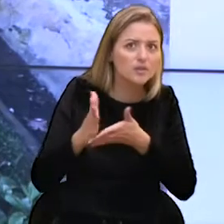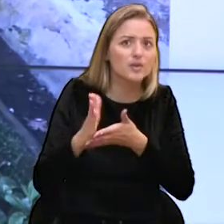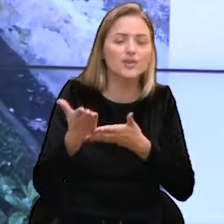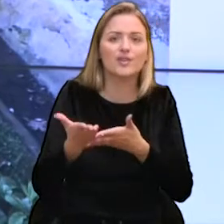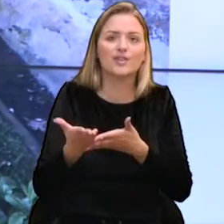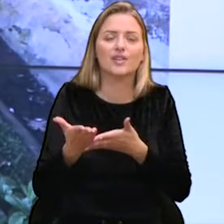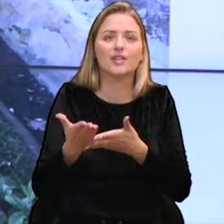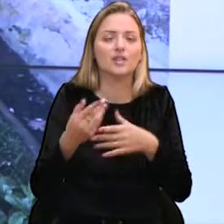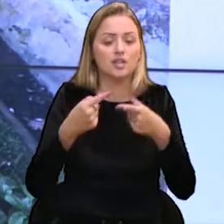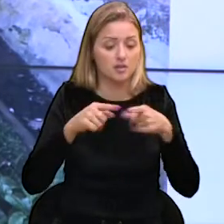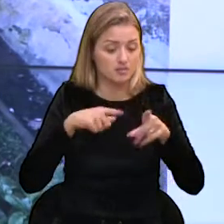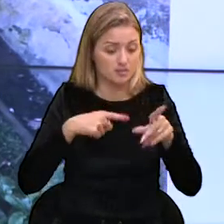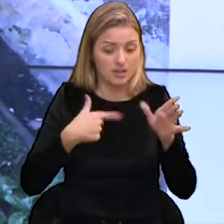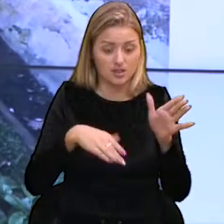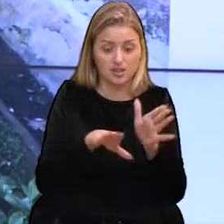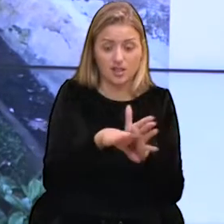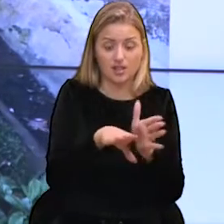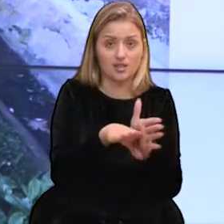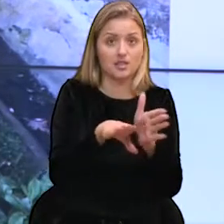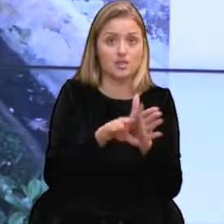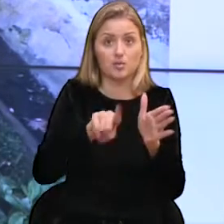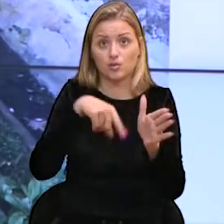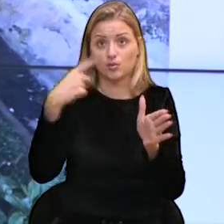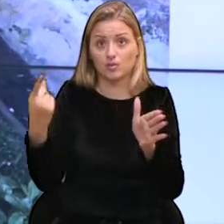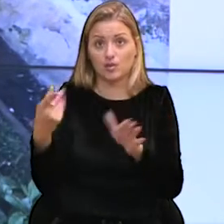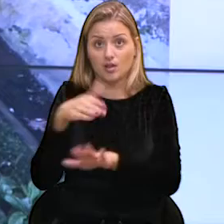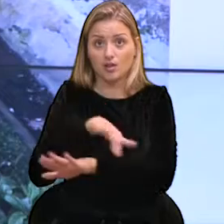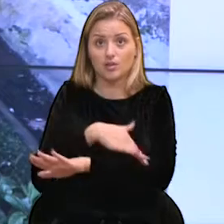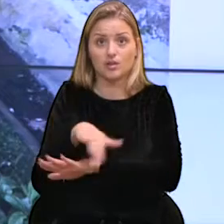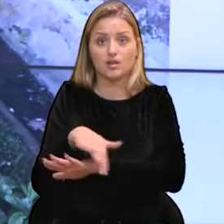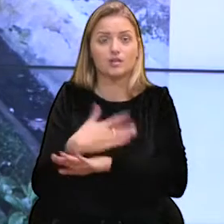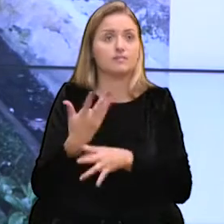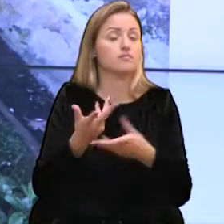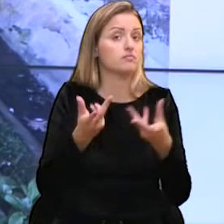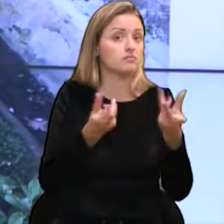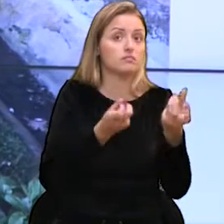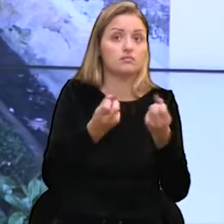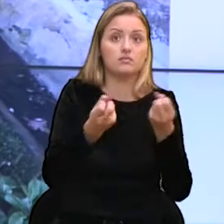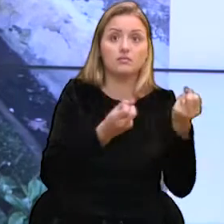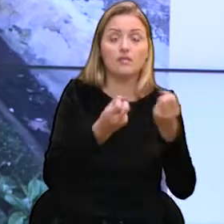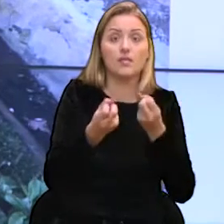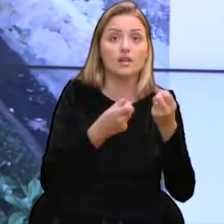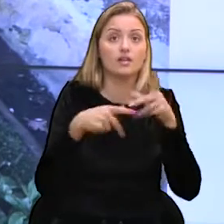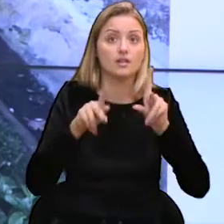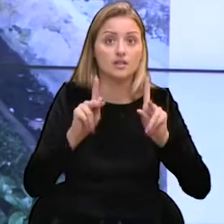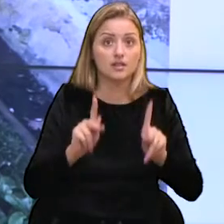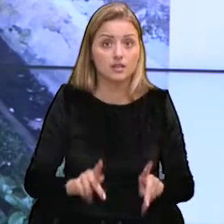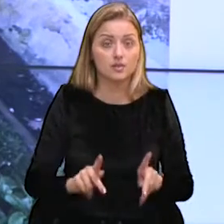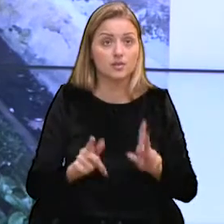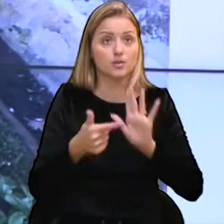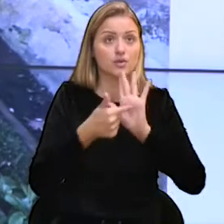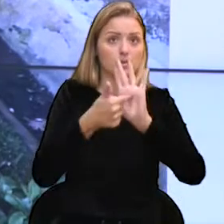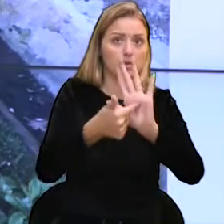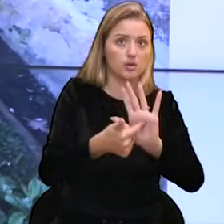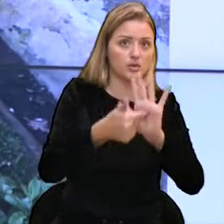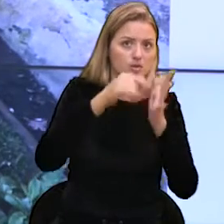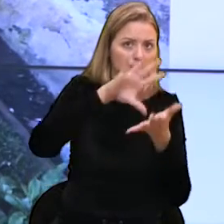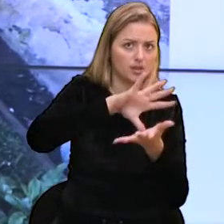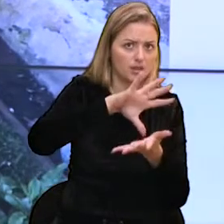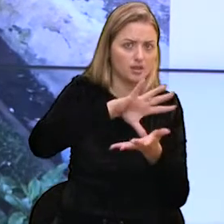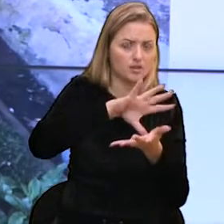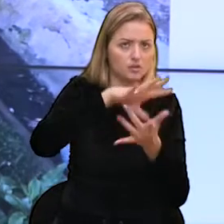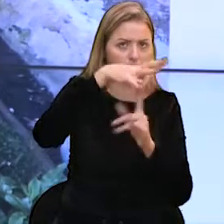Certo, mas tem um estacionamento do outro lado. Isso aqui são veículos daqueles que estavam expondo?